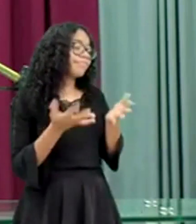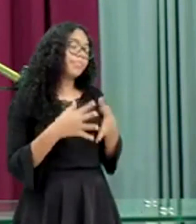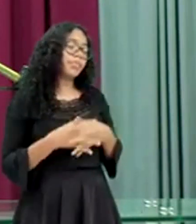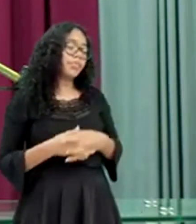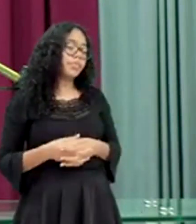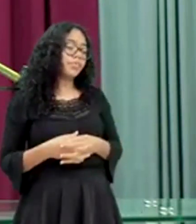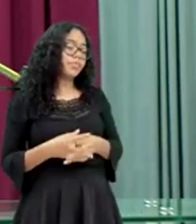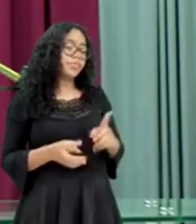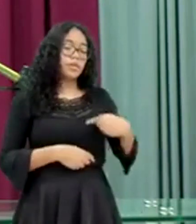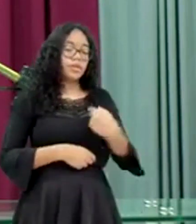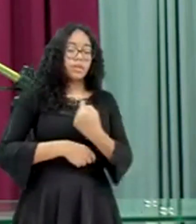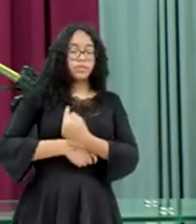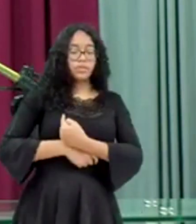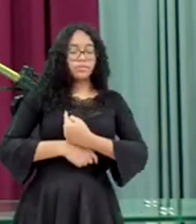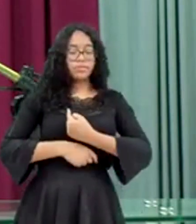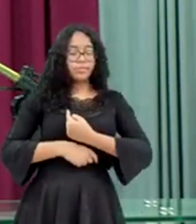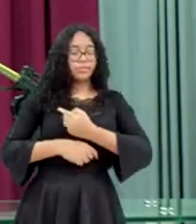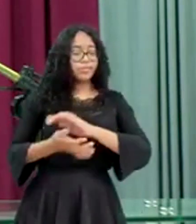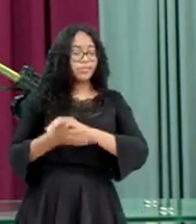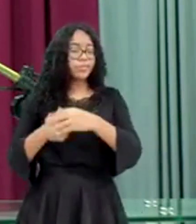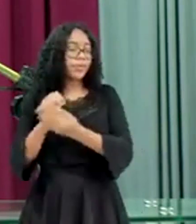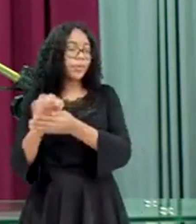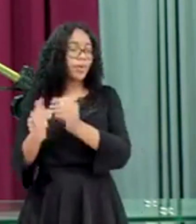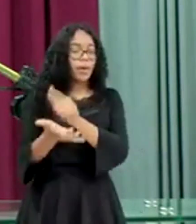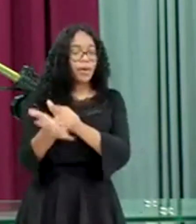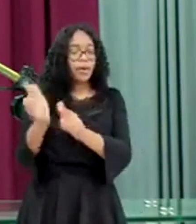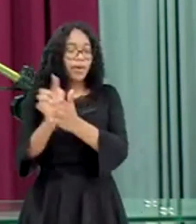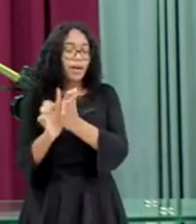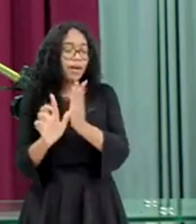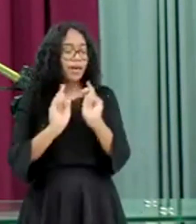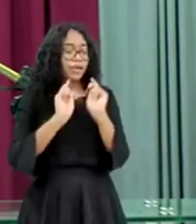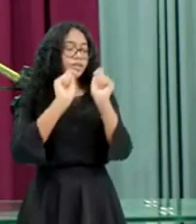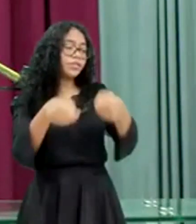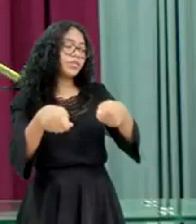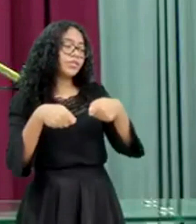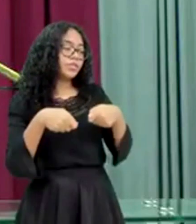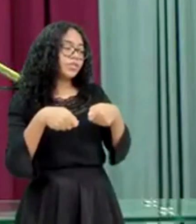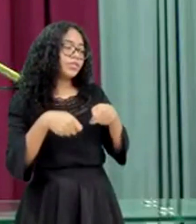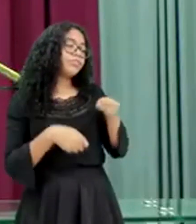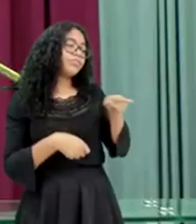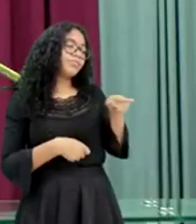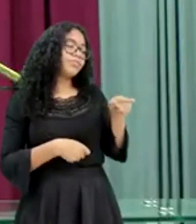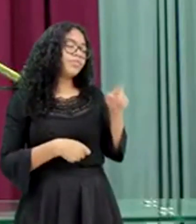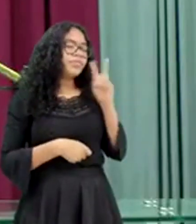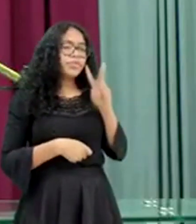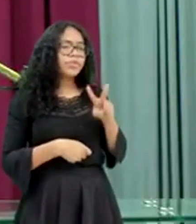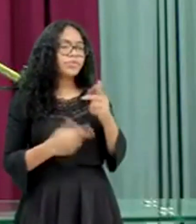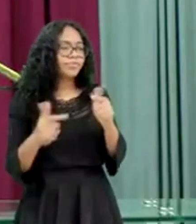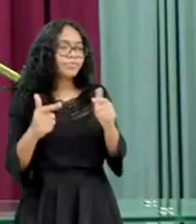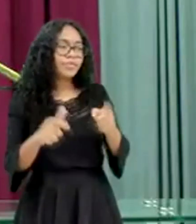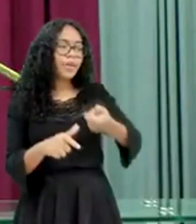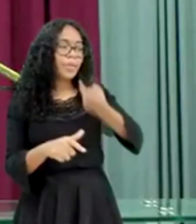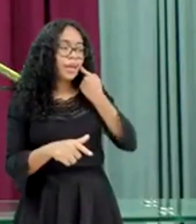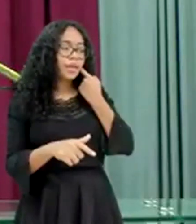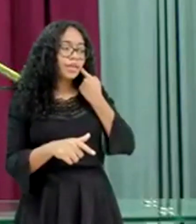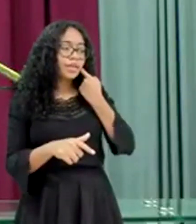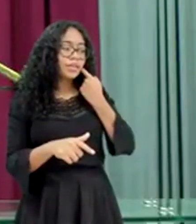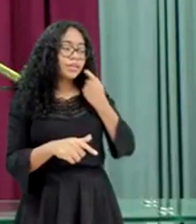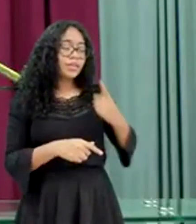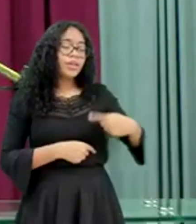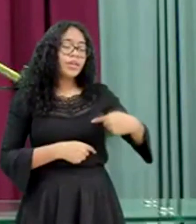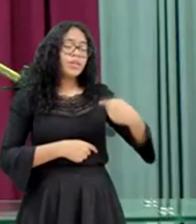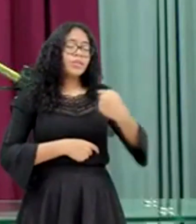estamos lavando as redes. O senhor entendeu? E o Senhor viu que não tem peixe nenhum. Pescamos a